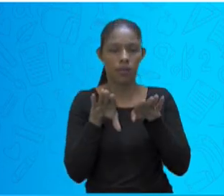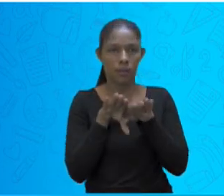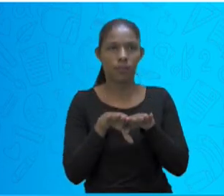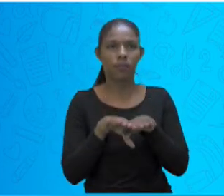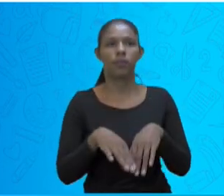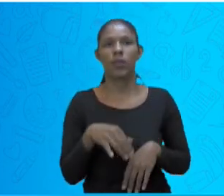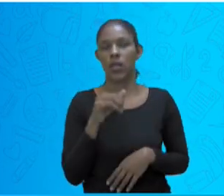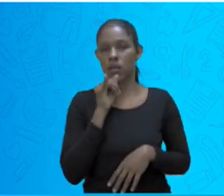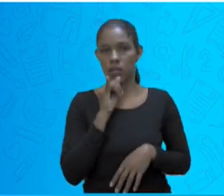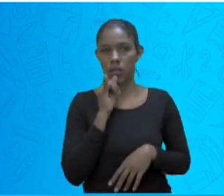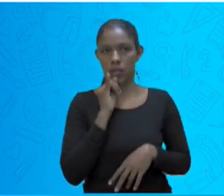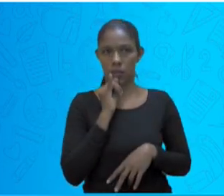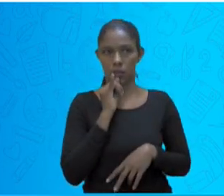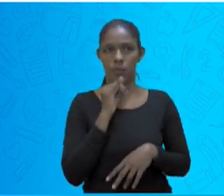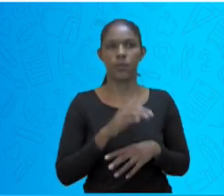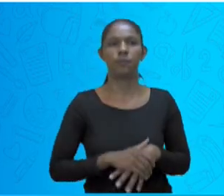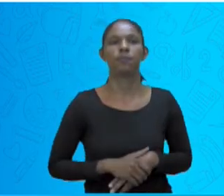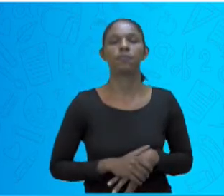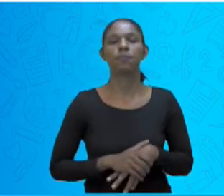Outro exemplo,